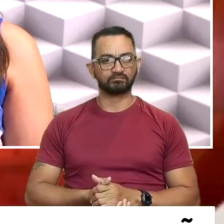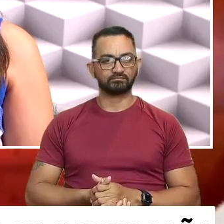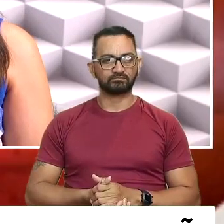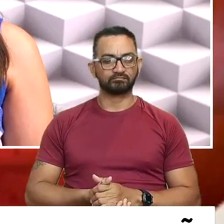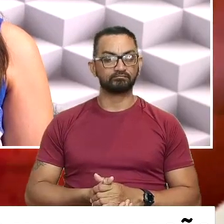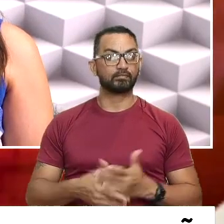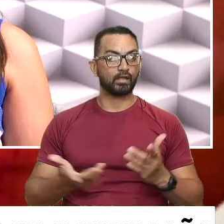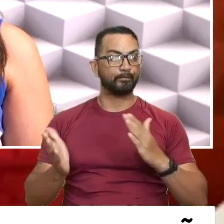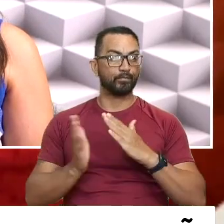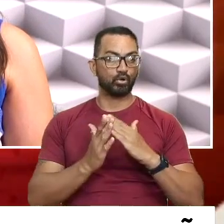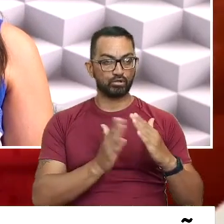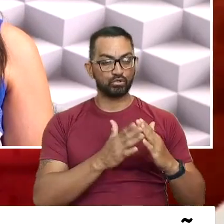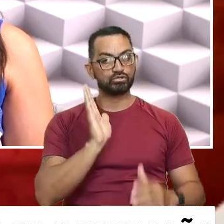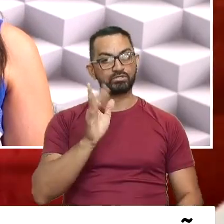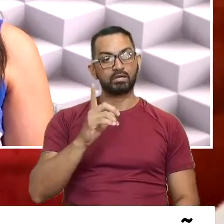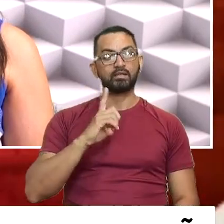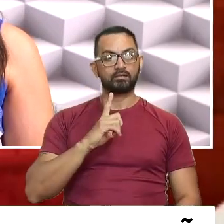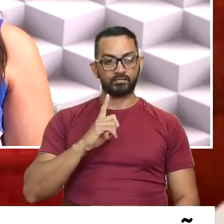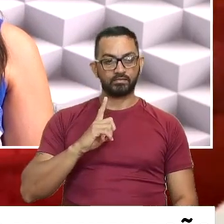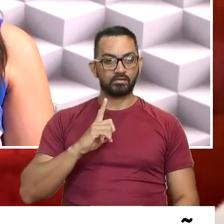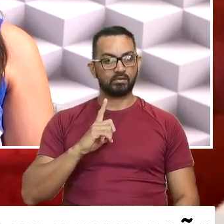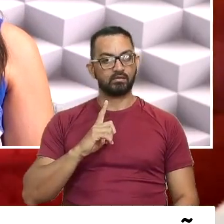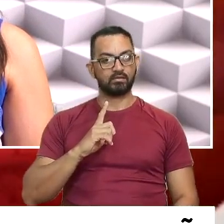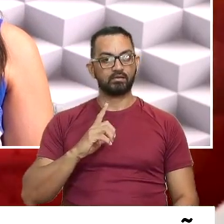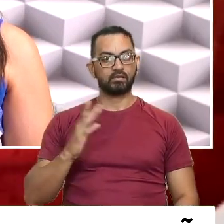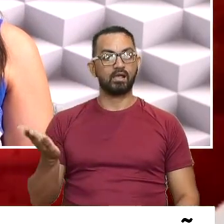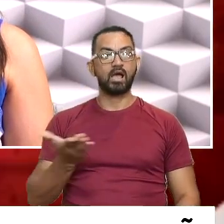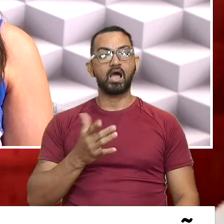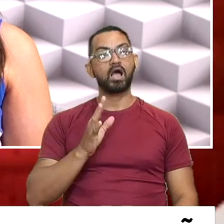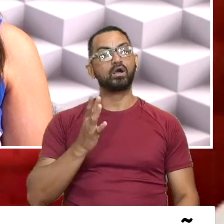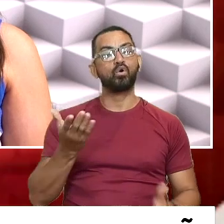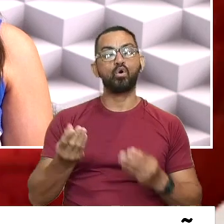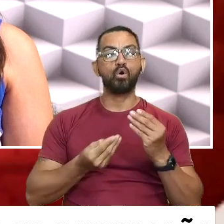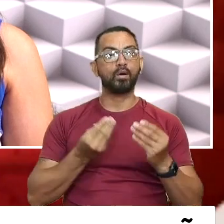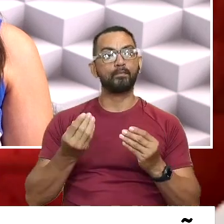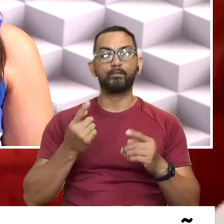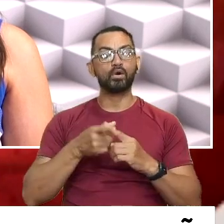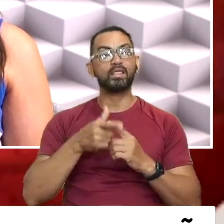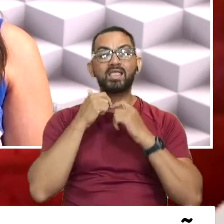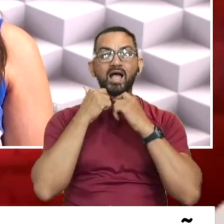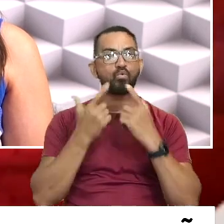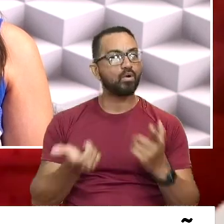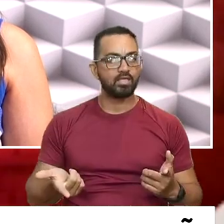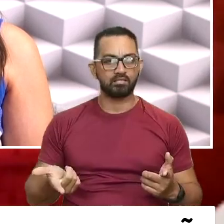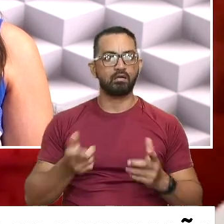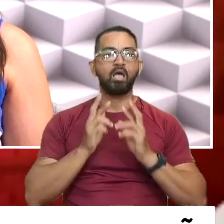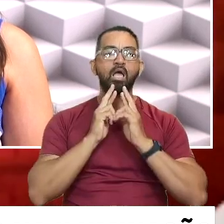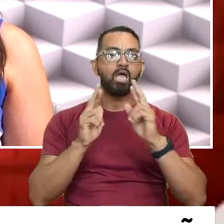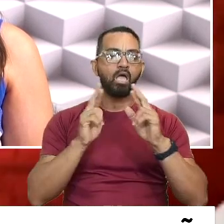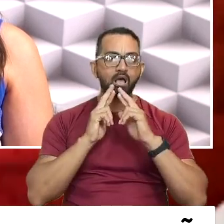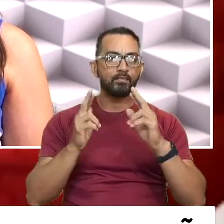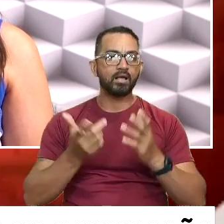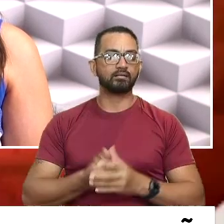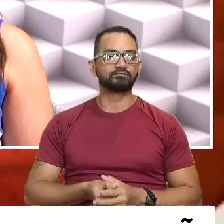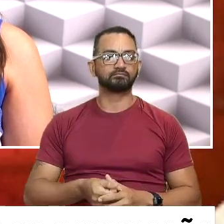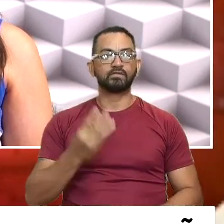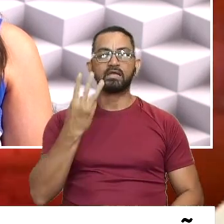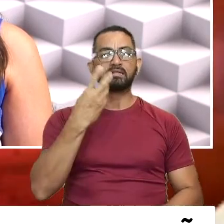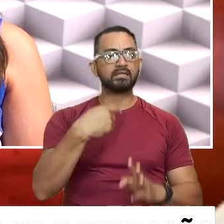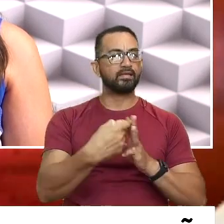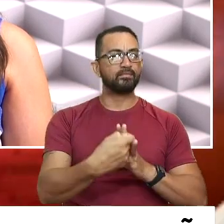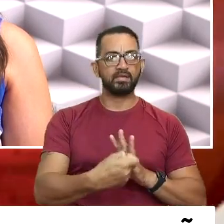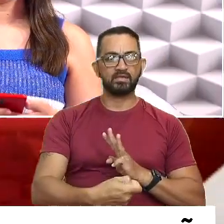Deus. Os moradores, eles já mudaram até o tom desse discurso, não é? Porque eles não aguentam mais reclamar disso.